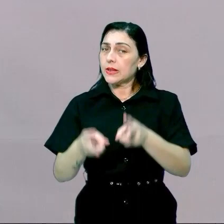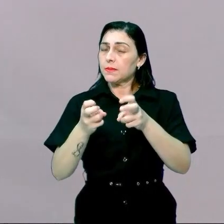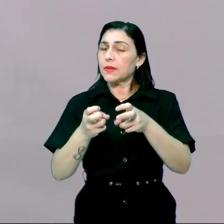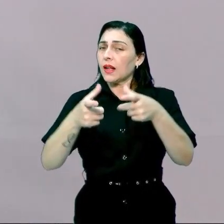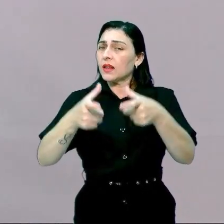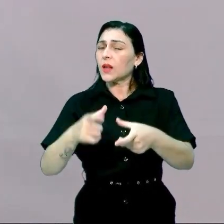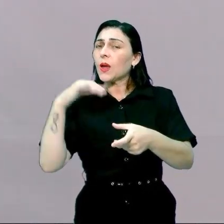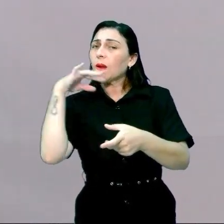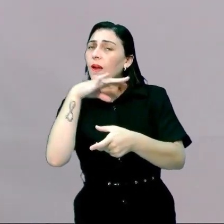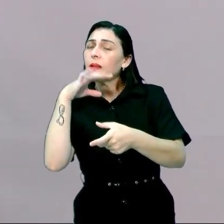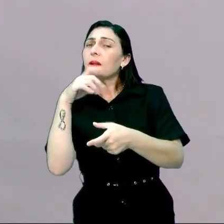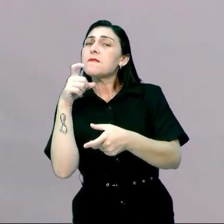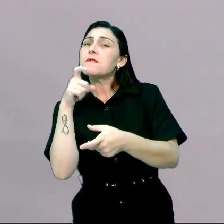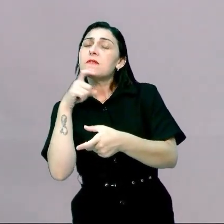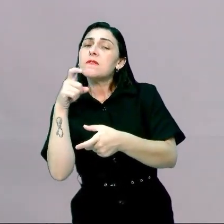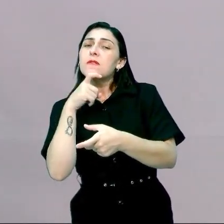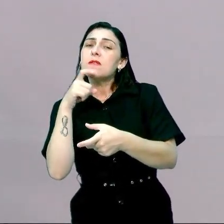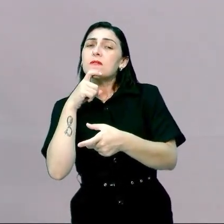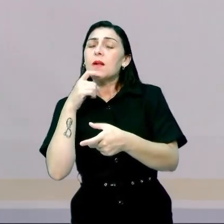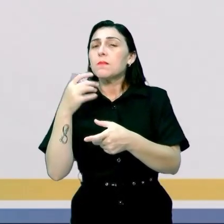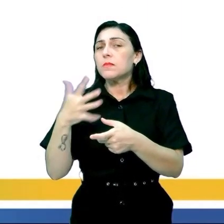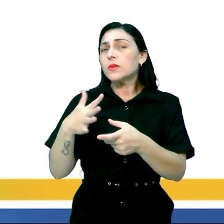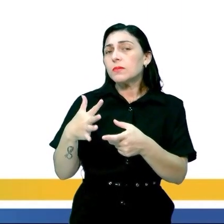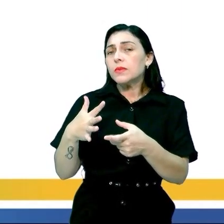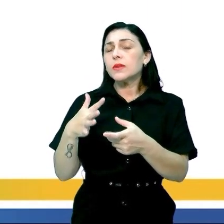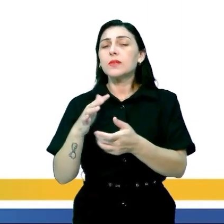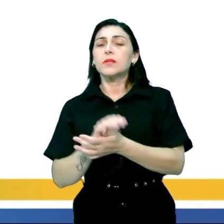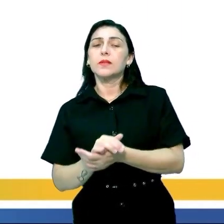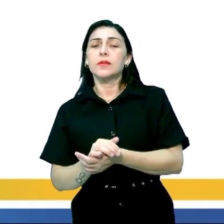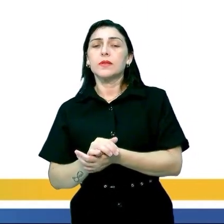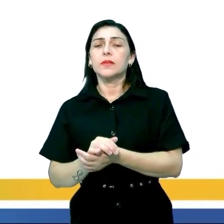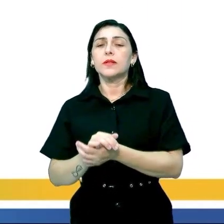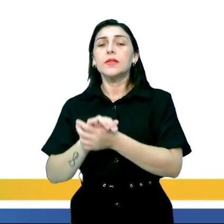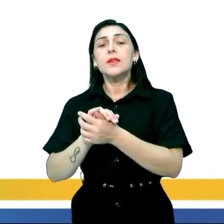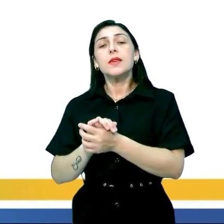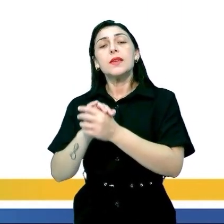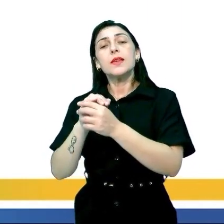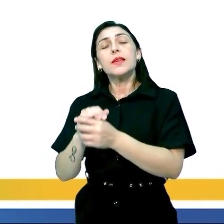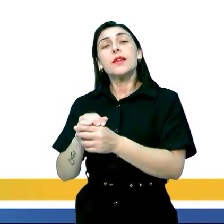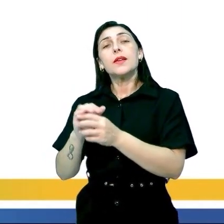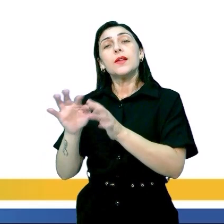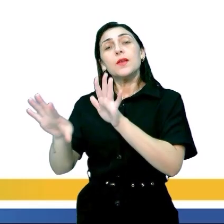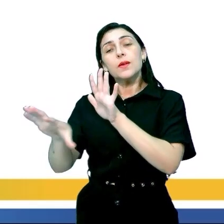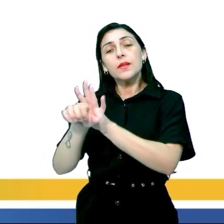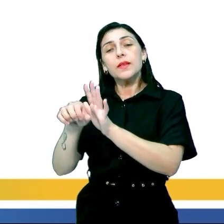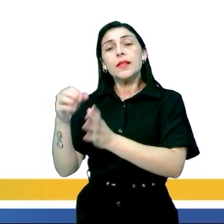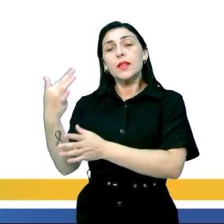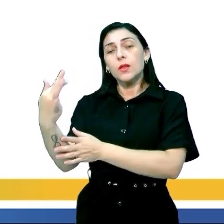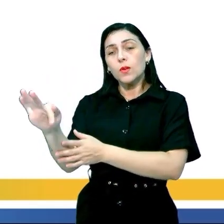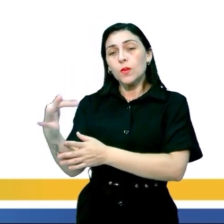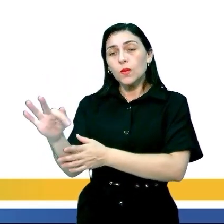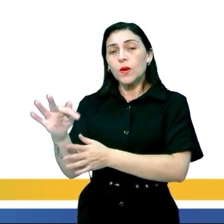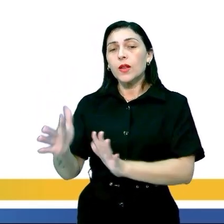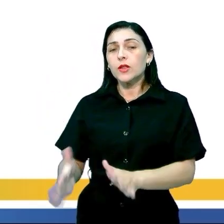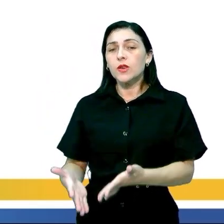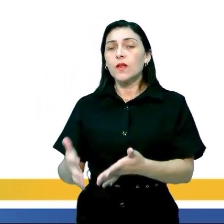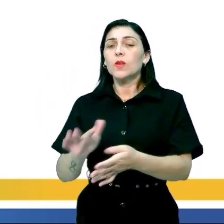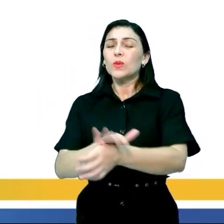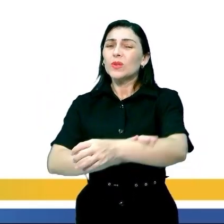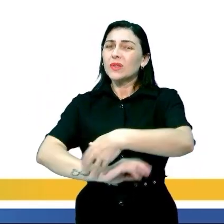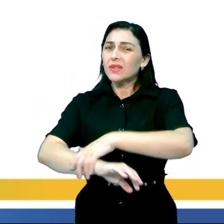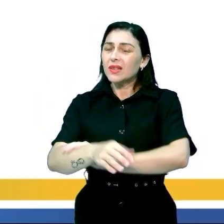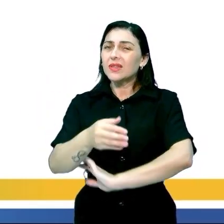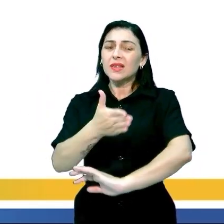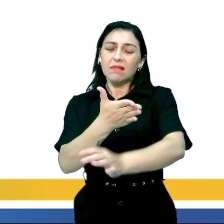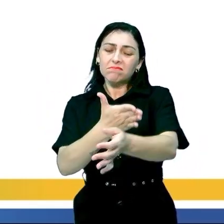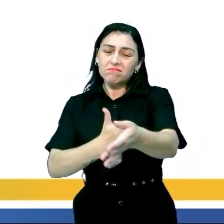ambiente está quente, está frio, tá? Então, é aí da relação à temperatura. E tem os receptores de dor, que é ativado